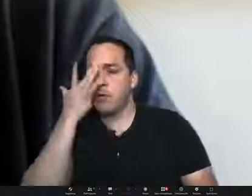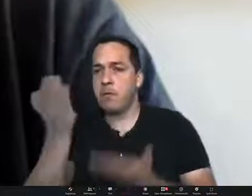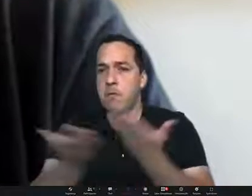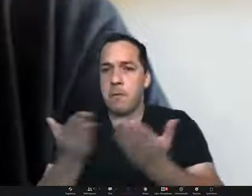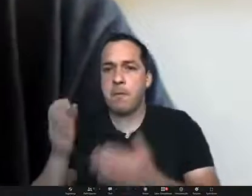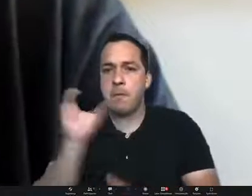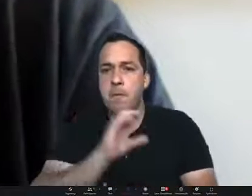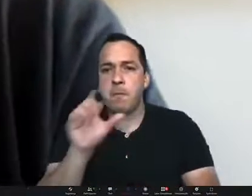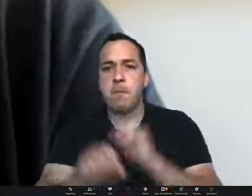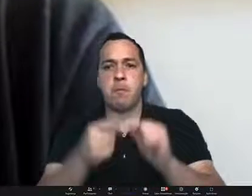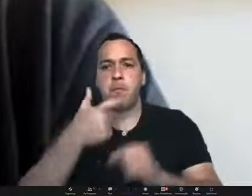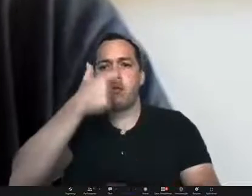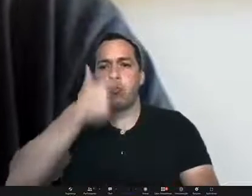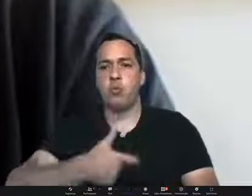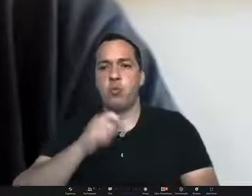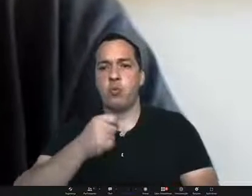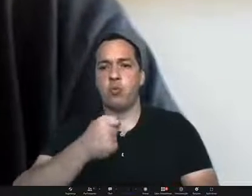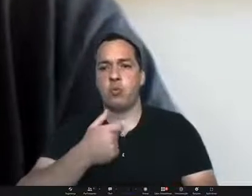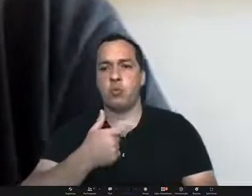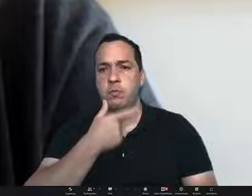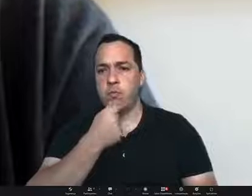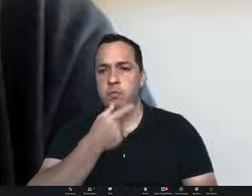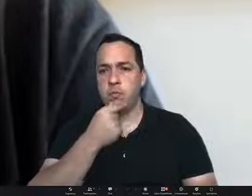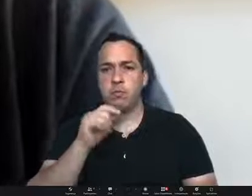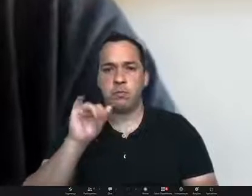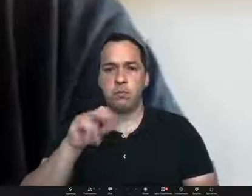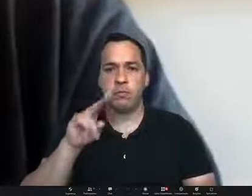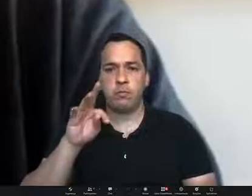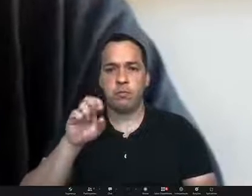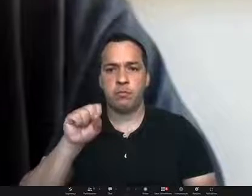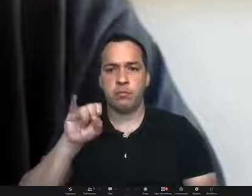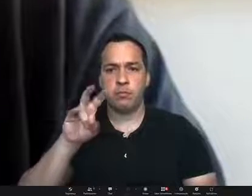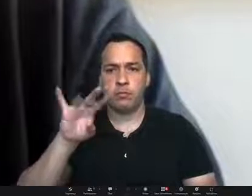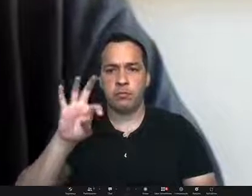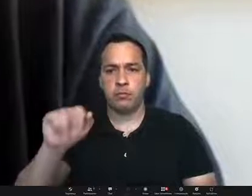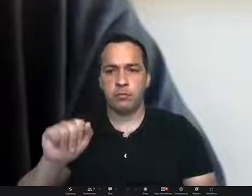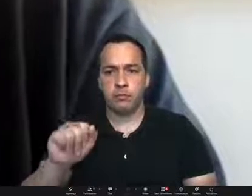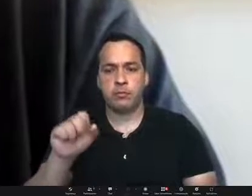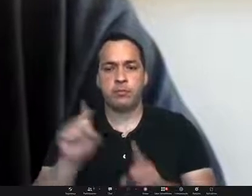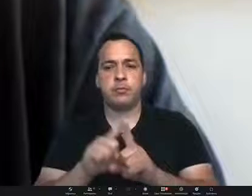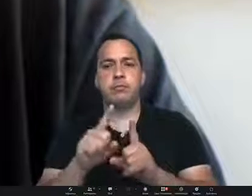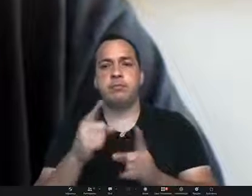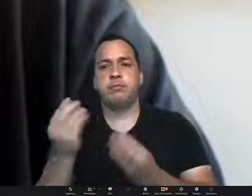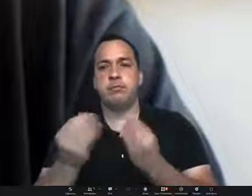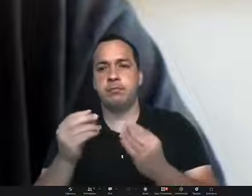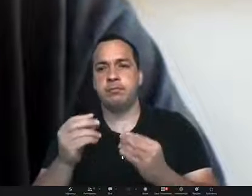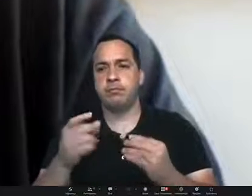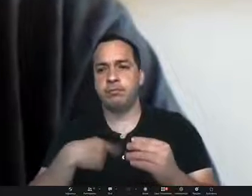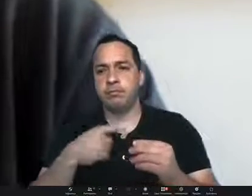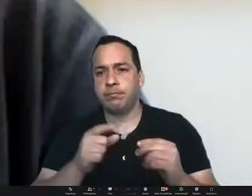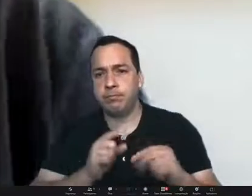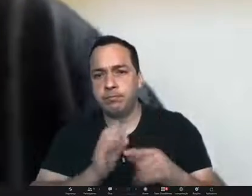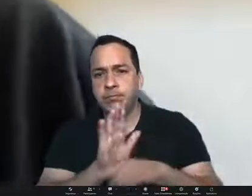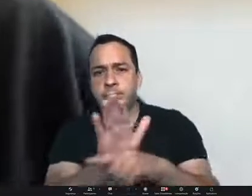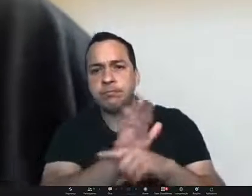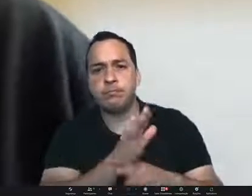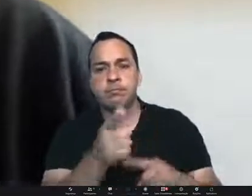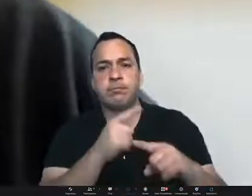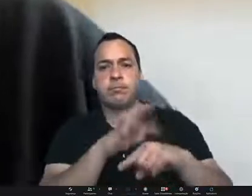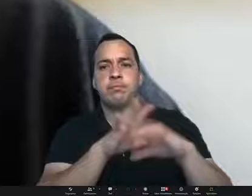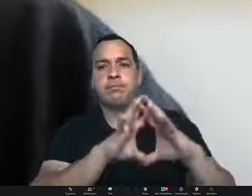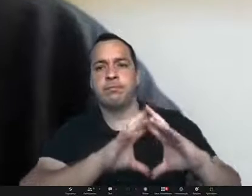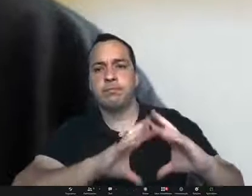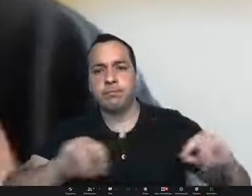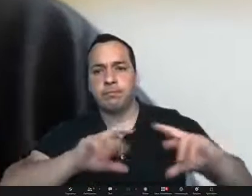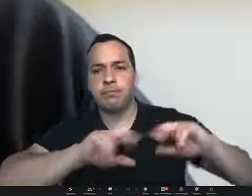Eu, como um intensivista infectologista, poder aprender com vocês. Então,